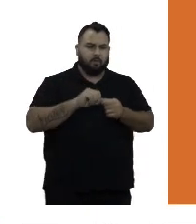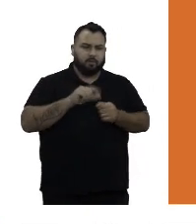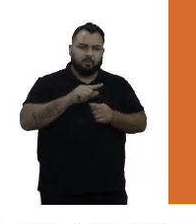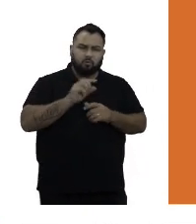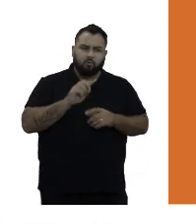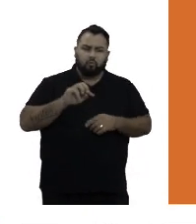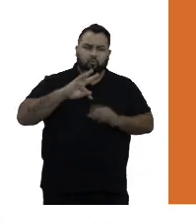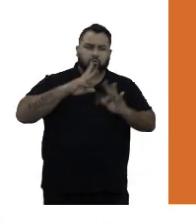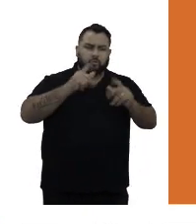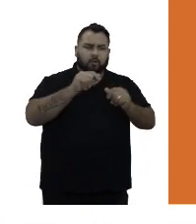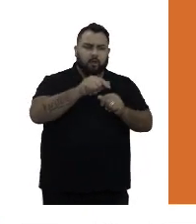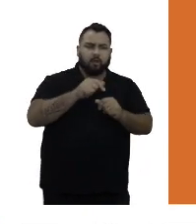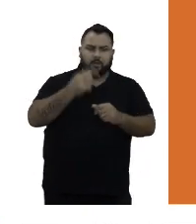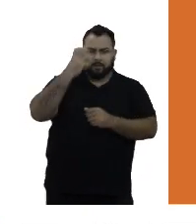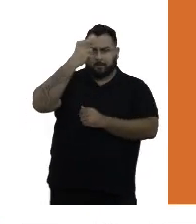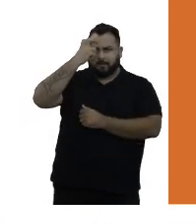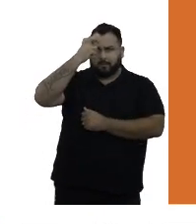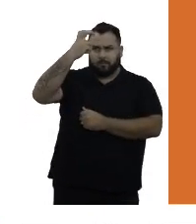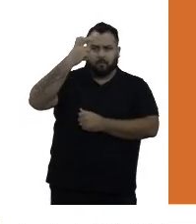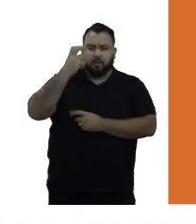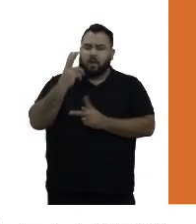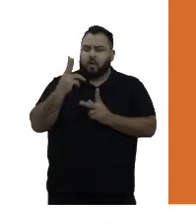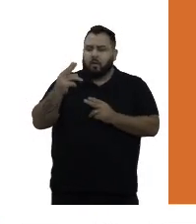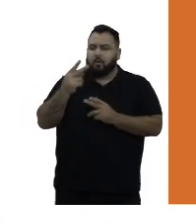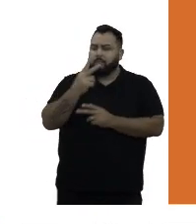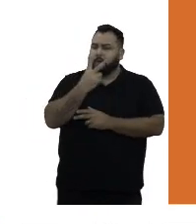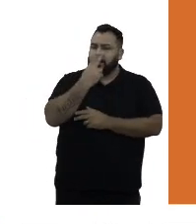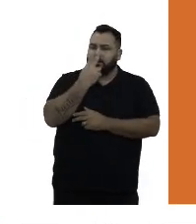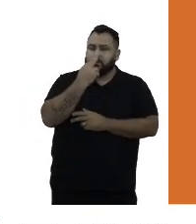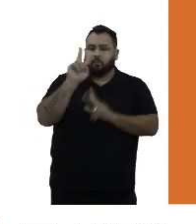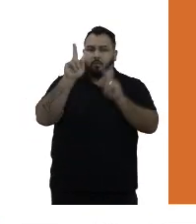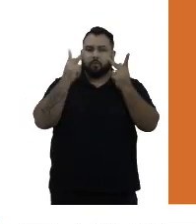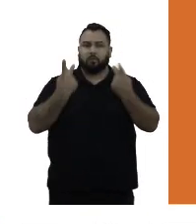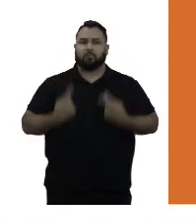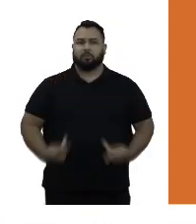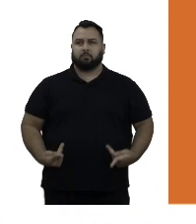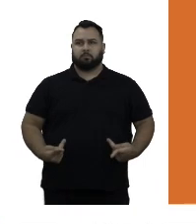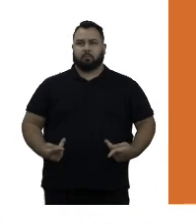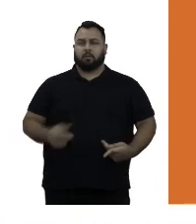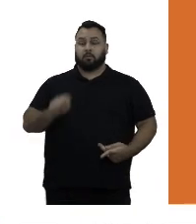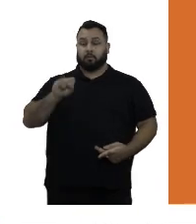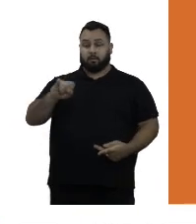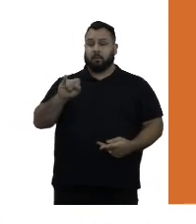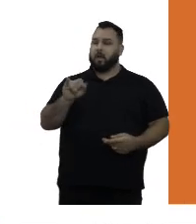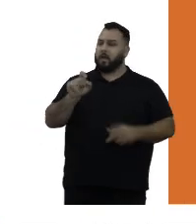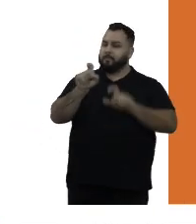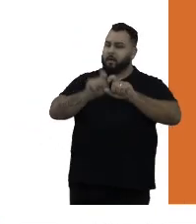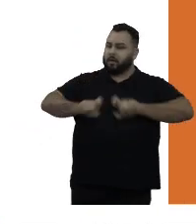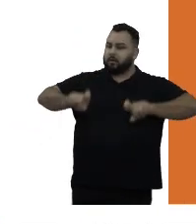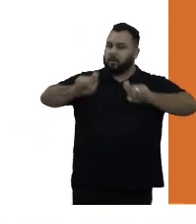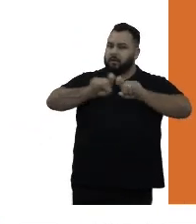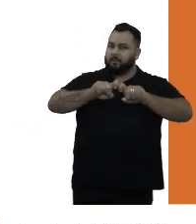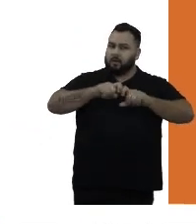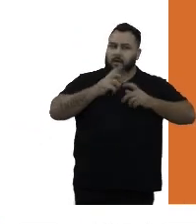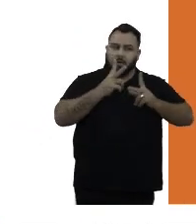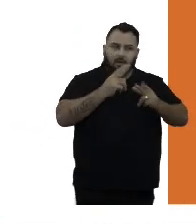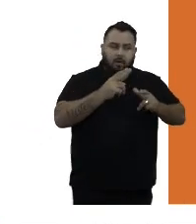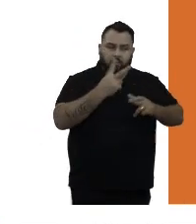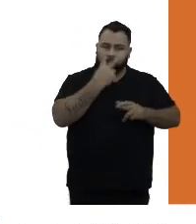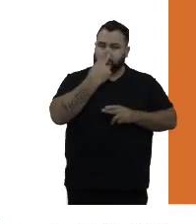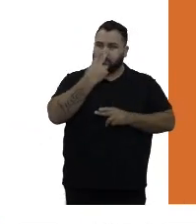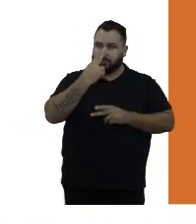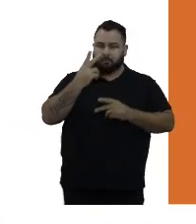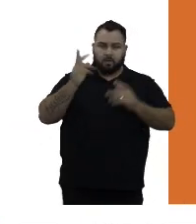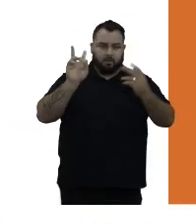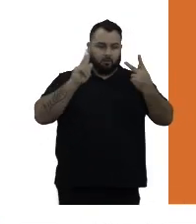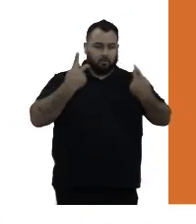fosse este o comportamento de um ser humano. Ou seja, se a máquina se comportar como um ser humano, a